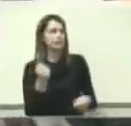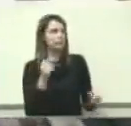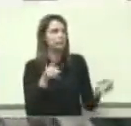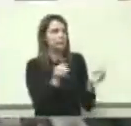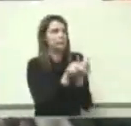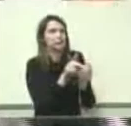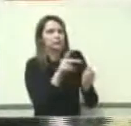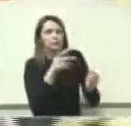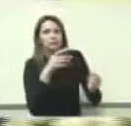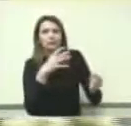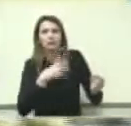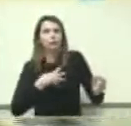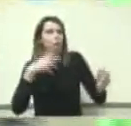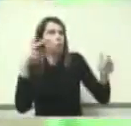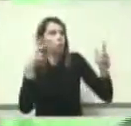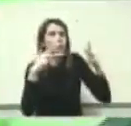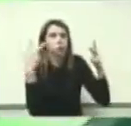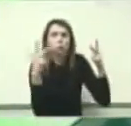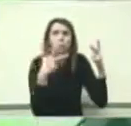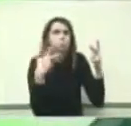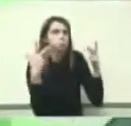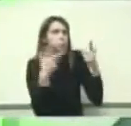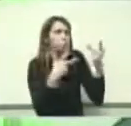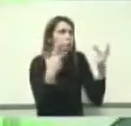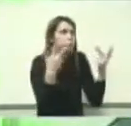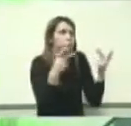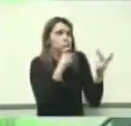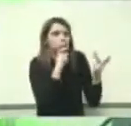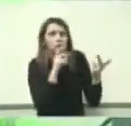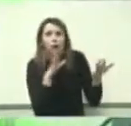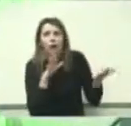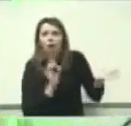vento gelado contra ele de novo sentiu medo